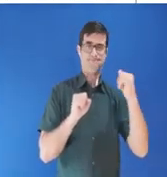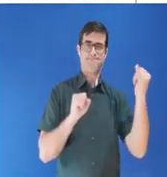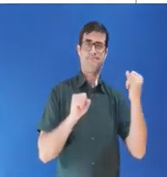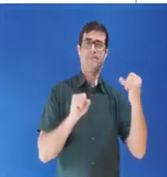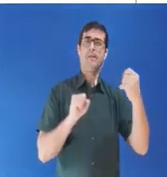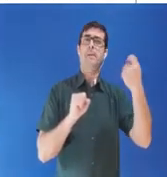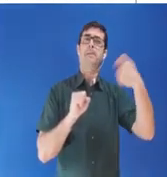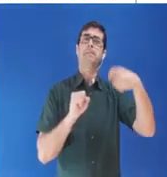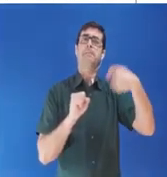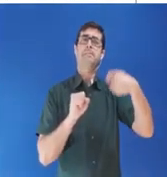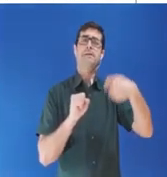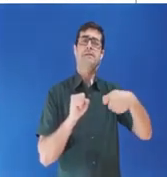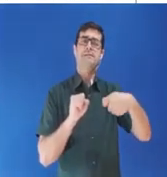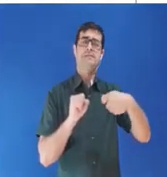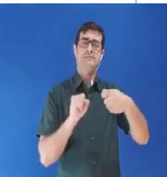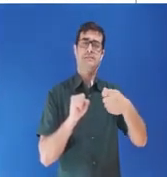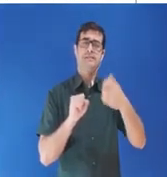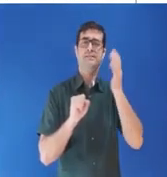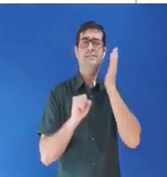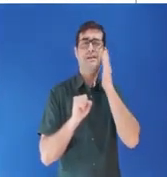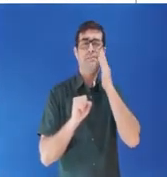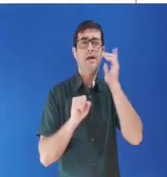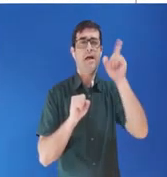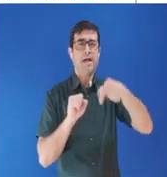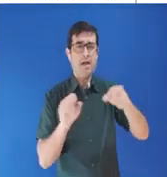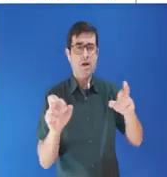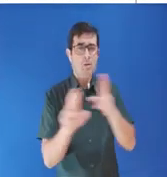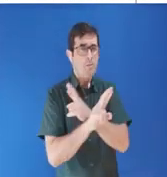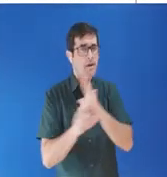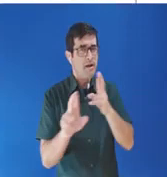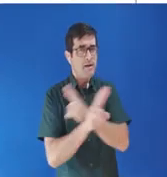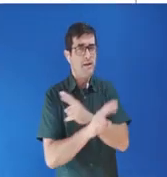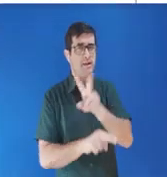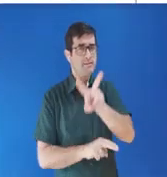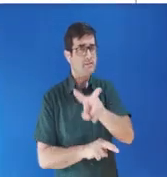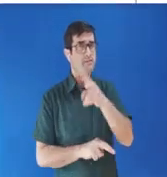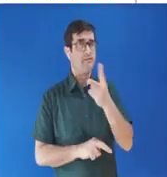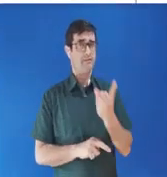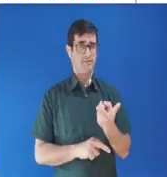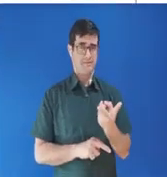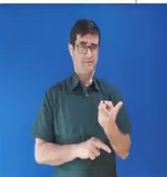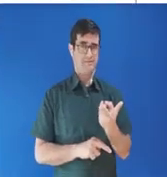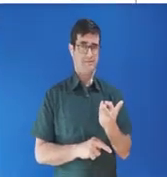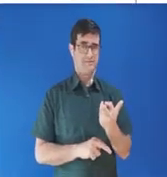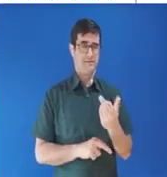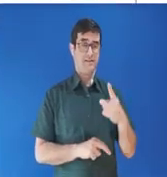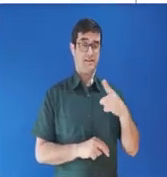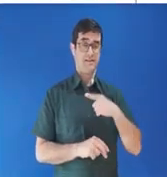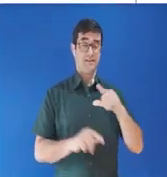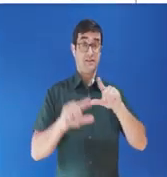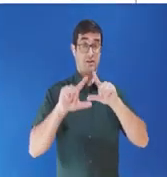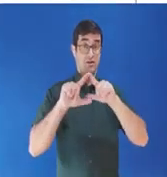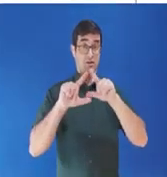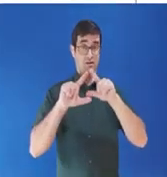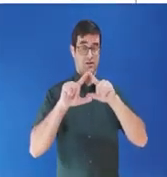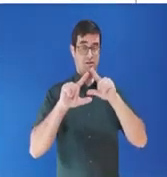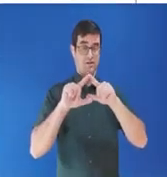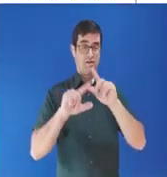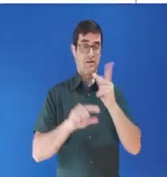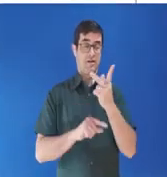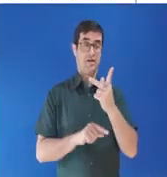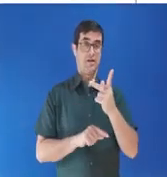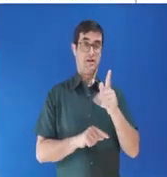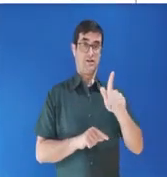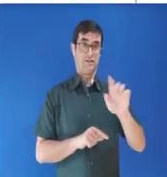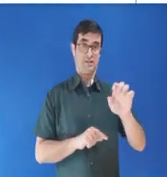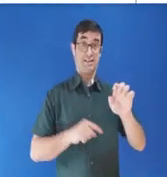nós a gente precisa saber que ela agora tem uma relação inversa. Quando eu tenho um ΔH negativo,